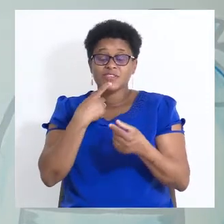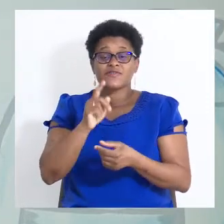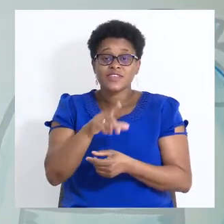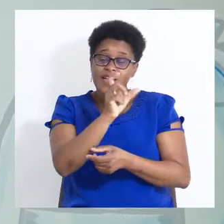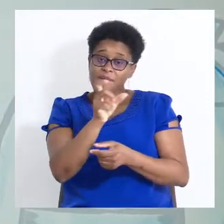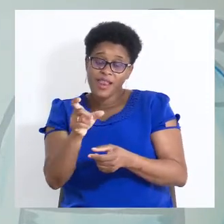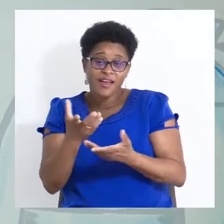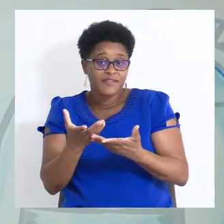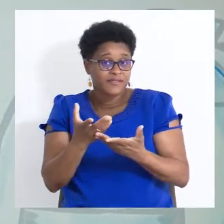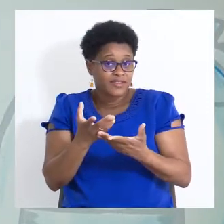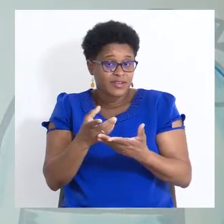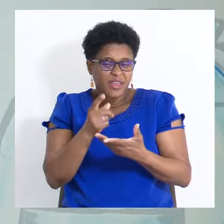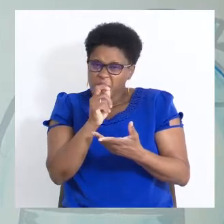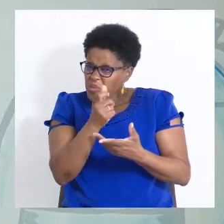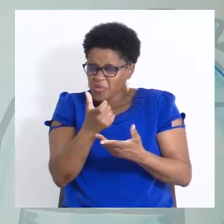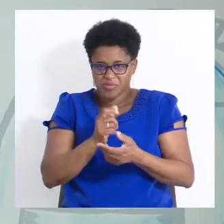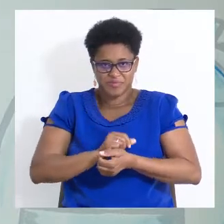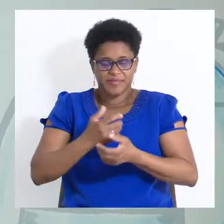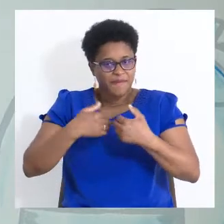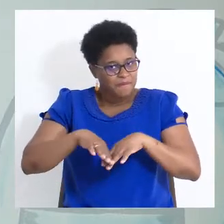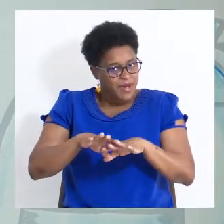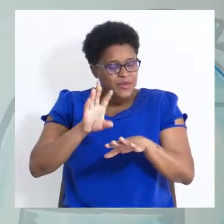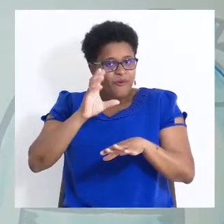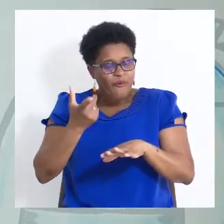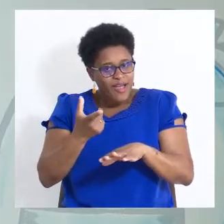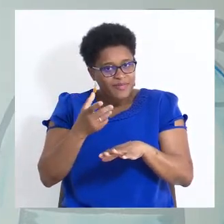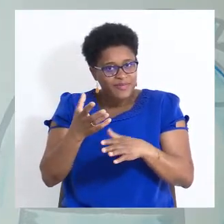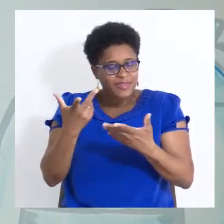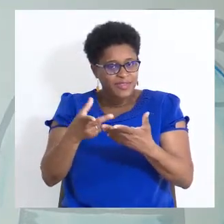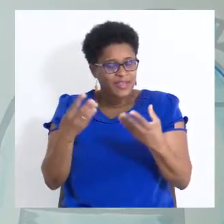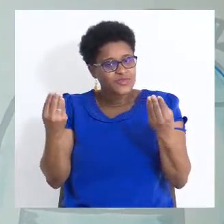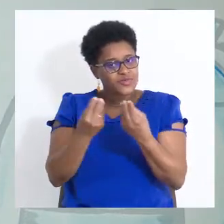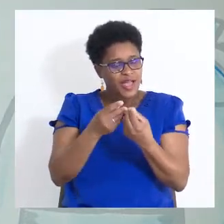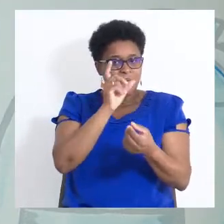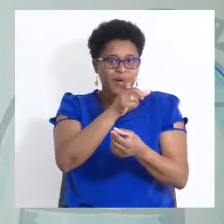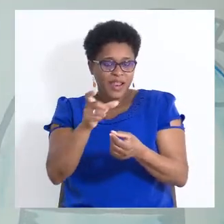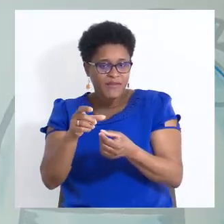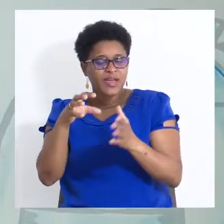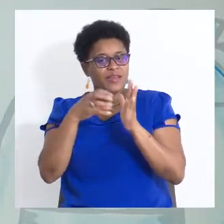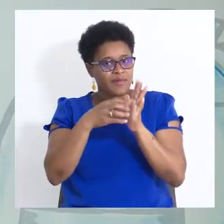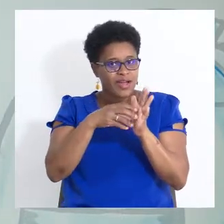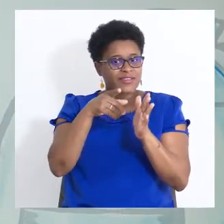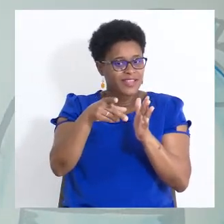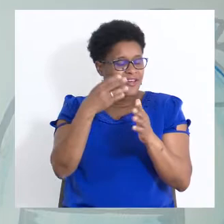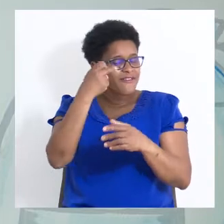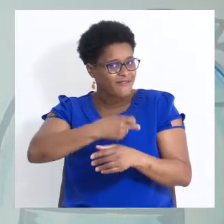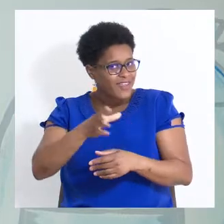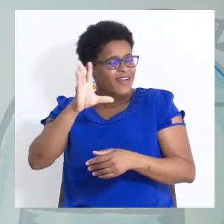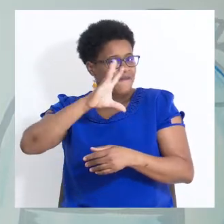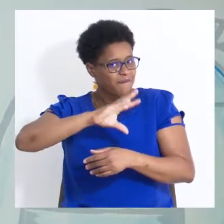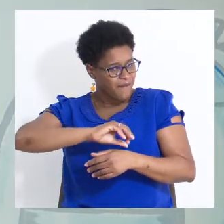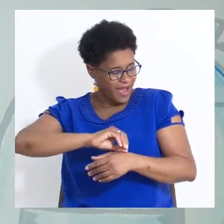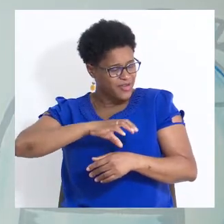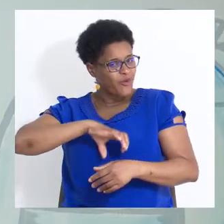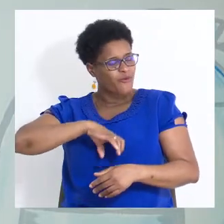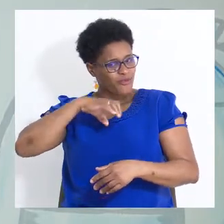a palavra por si só não é suficiente, mas ao carregar a palavra com a imagem, aquilo fica já